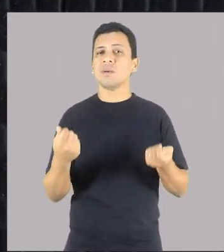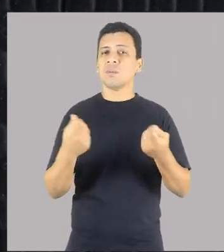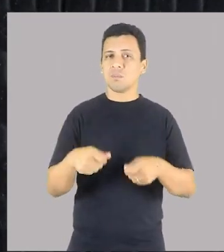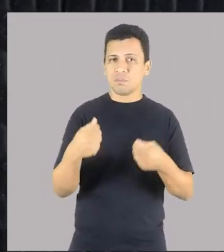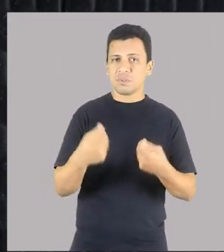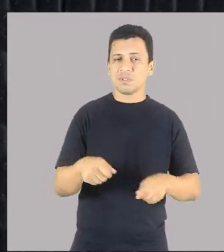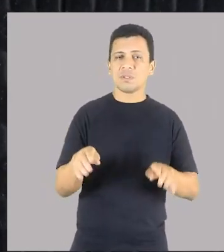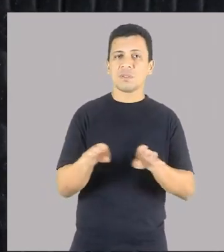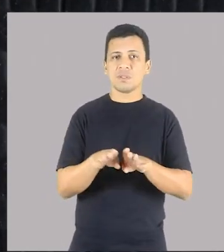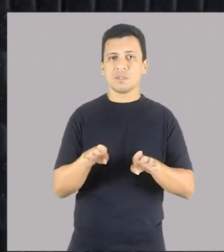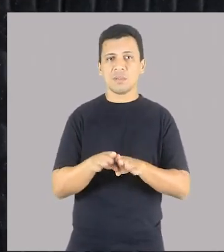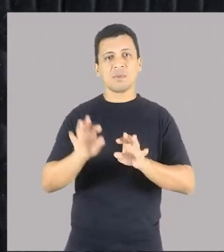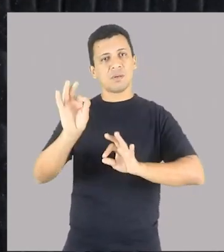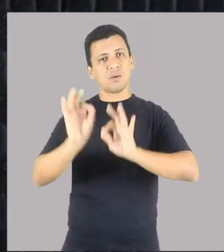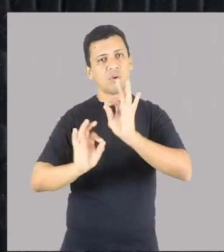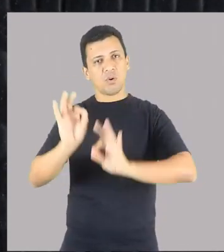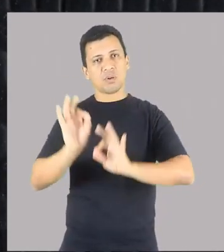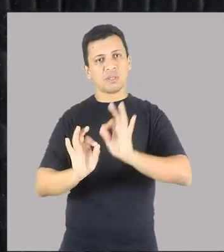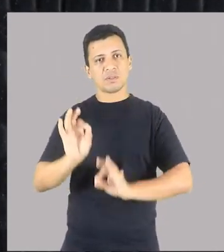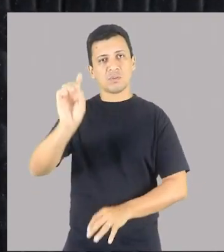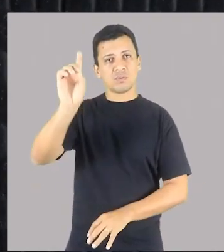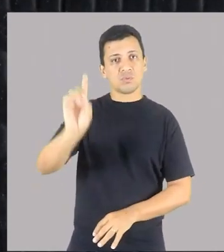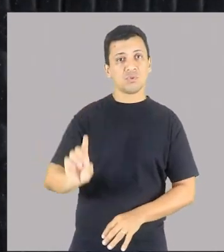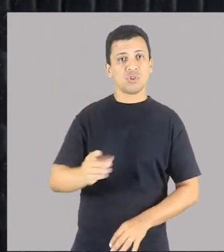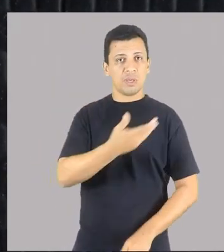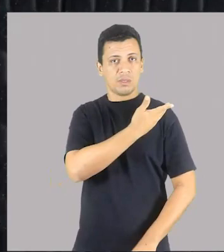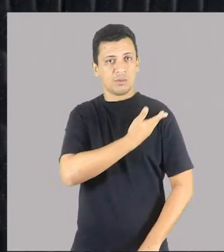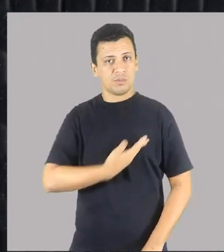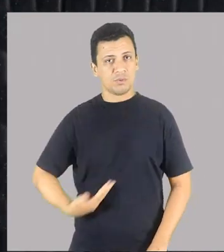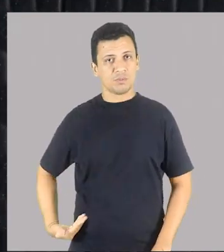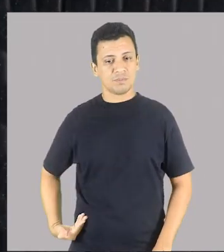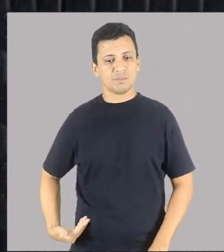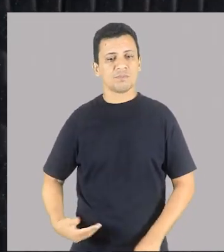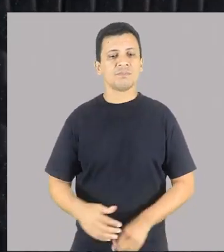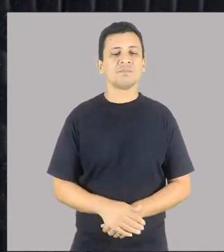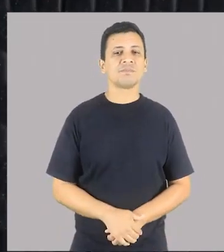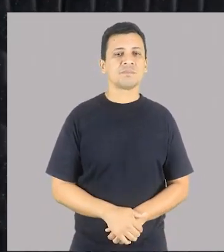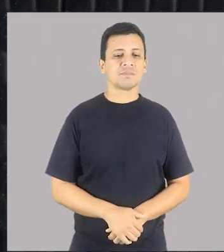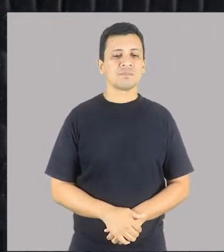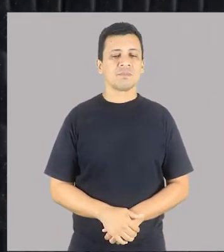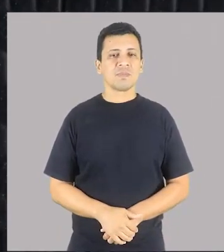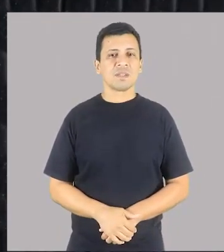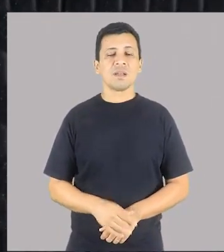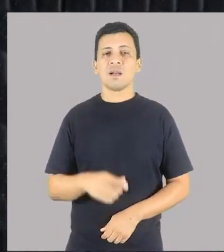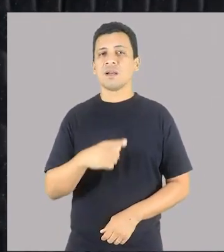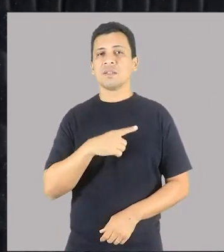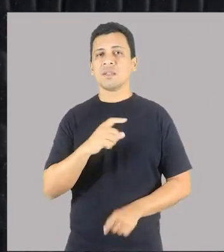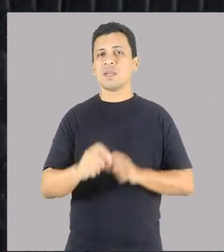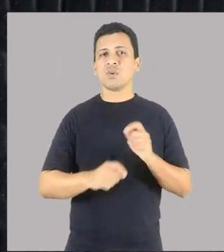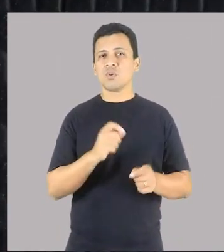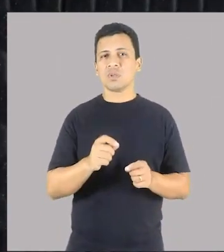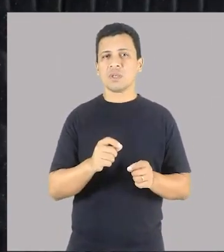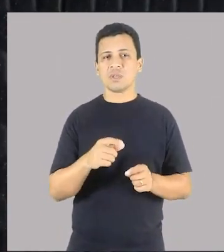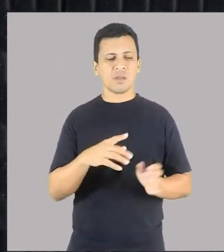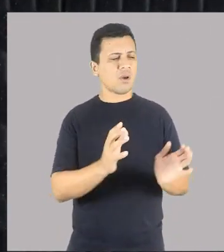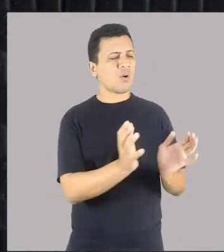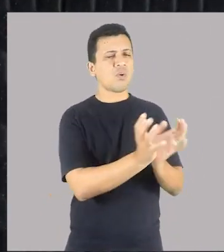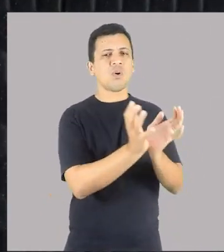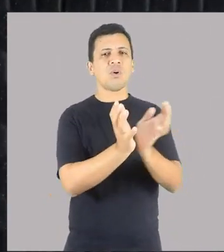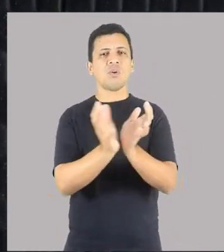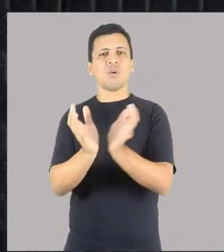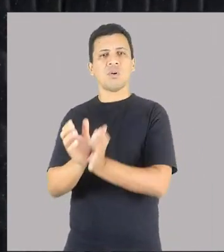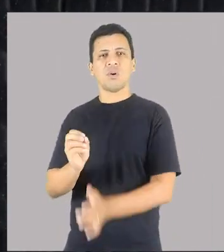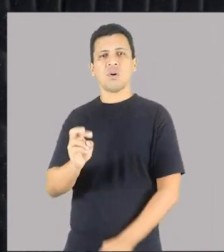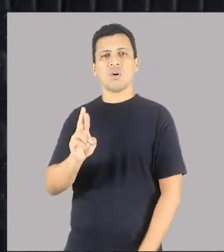também a organização do direito público nesse sentido. Então, com a especialização dos órgãos do Estado,